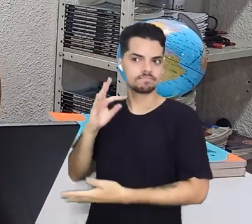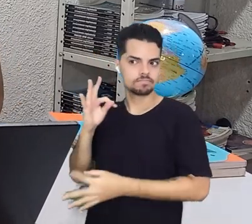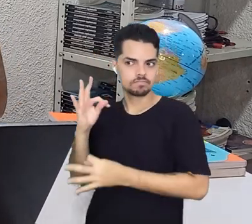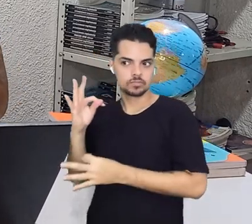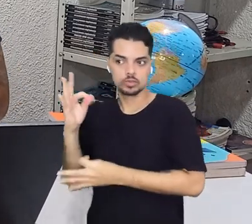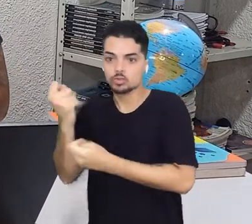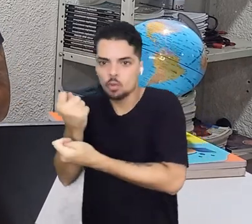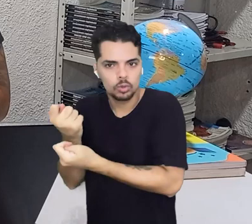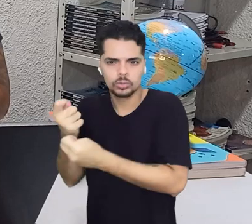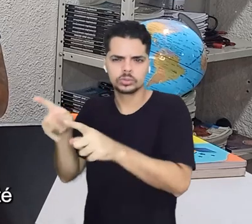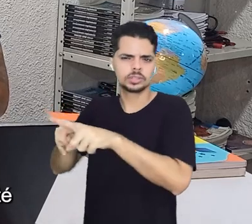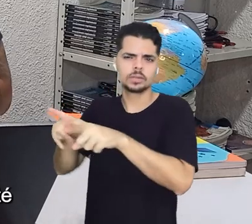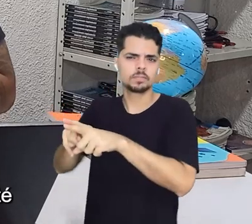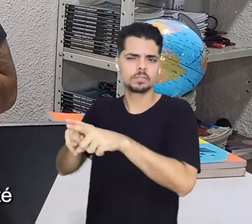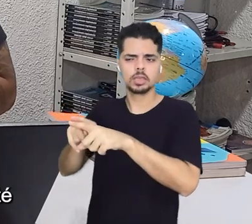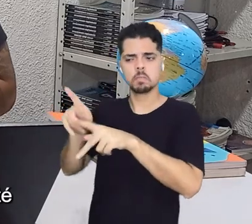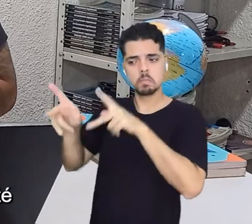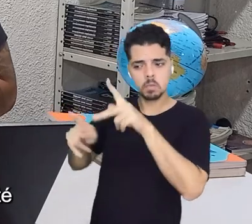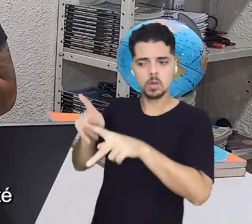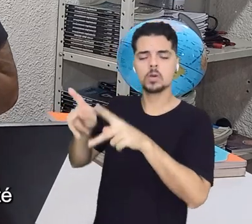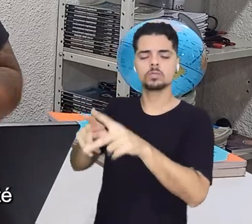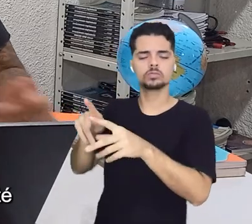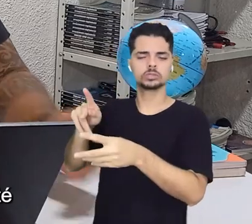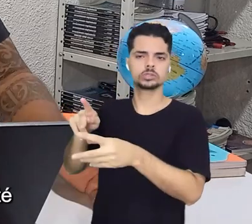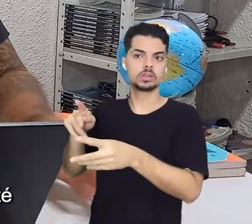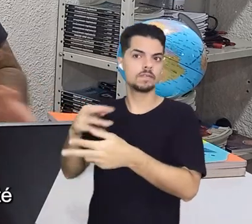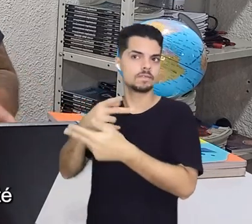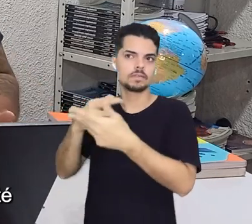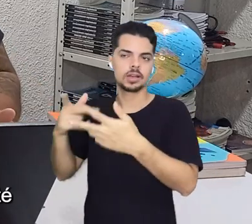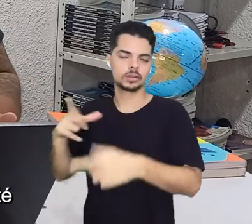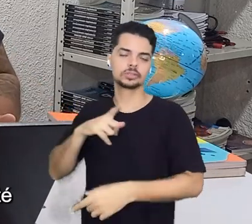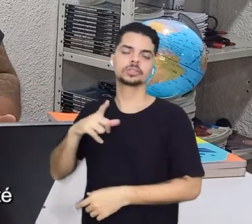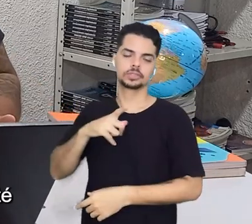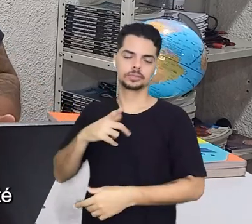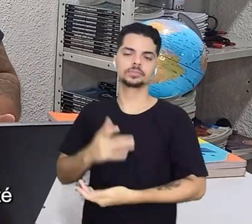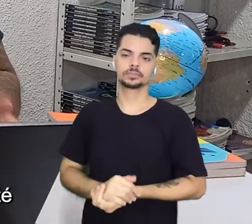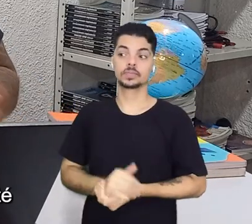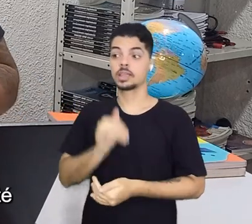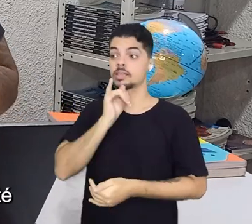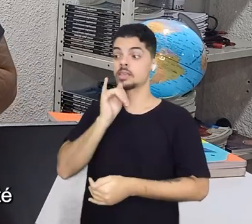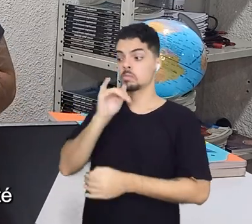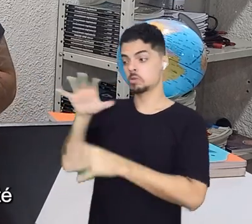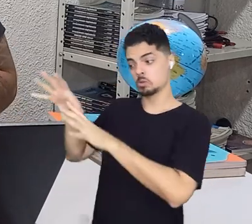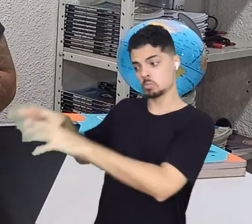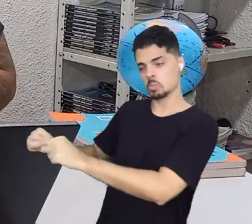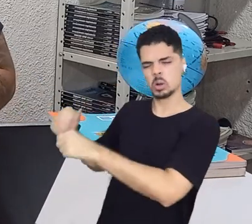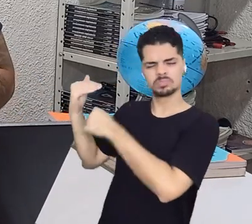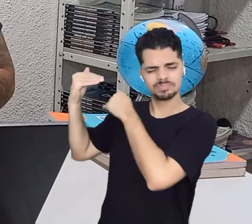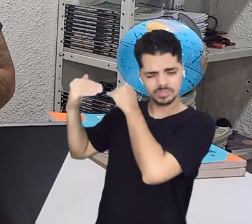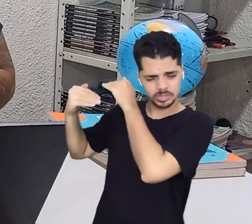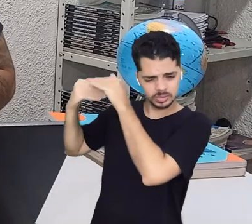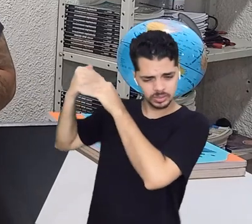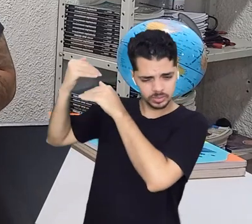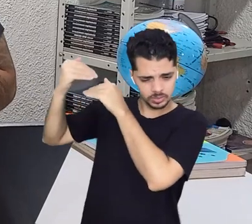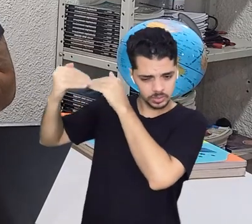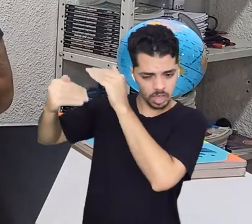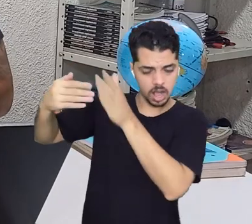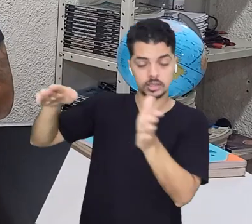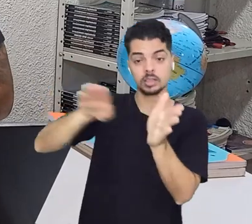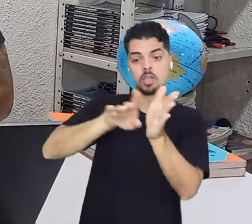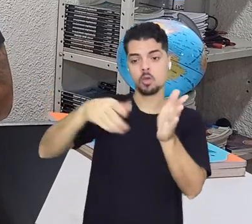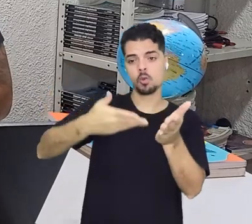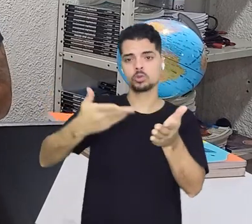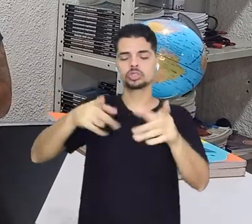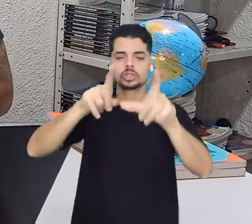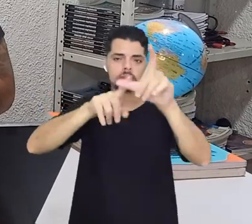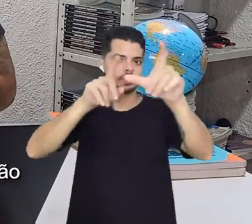e dos sujeitos. E não foi diferente desde o processo de colonização até a